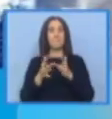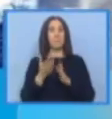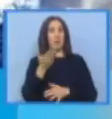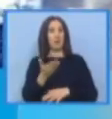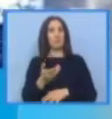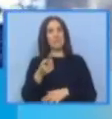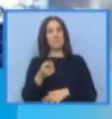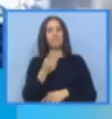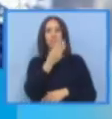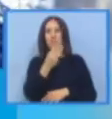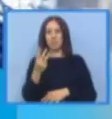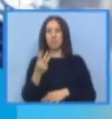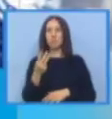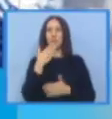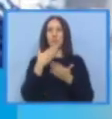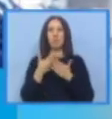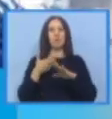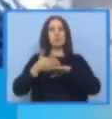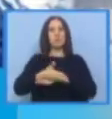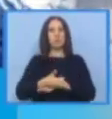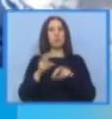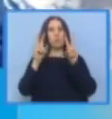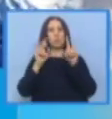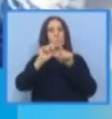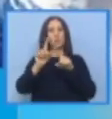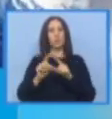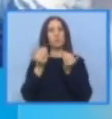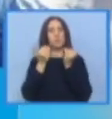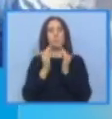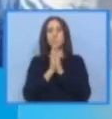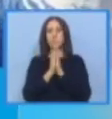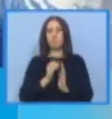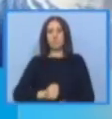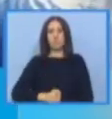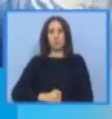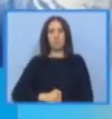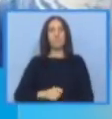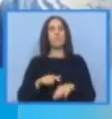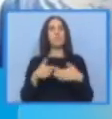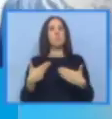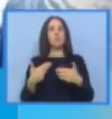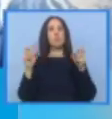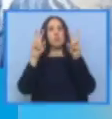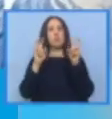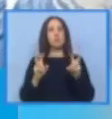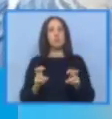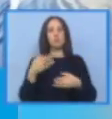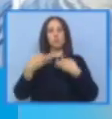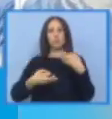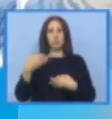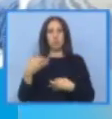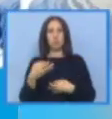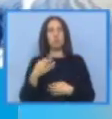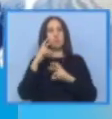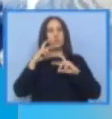Agência.eclésia.pt é este o endereço que lhe abre o acesso aos conteúdos informativos da Igreja Católica. Agora os casos de justiça e